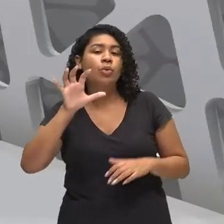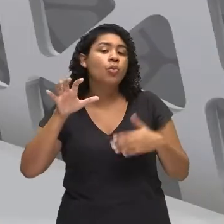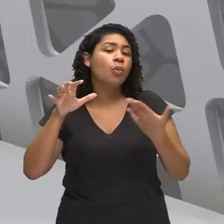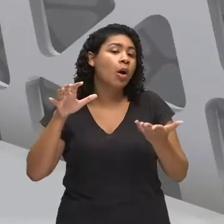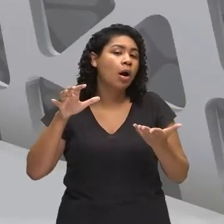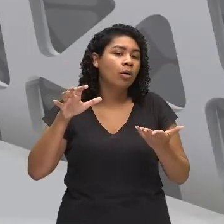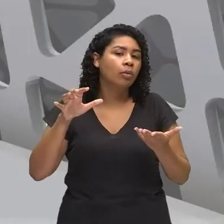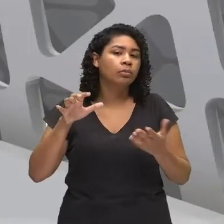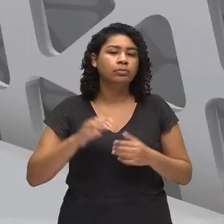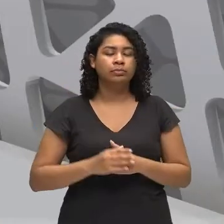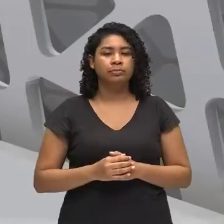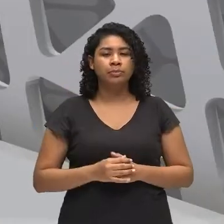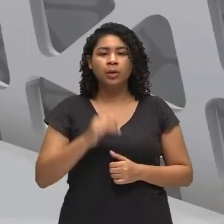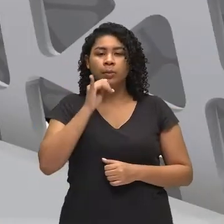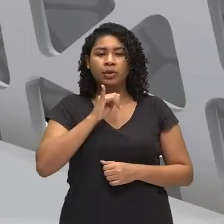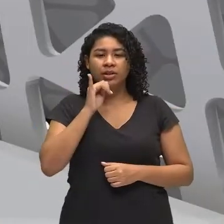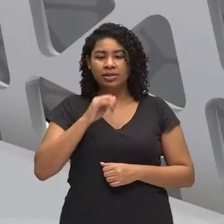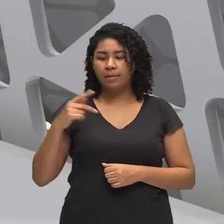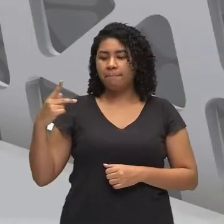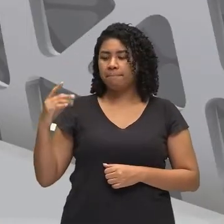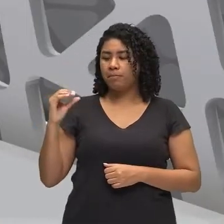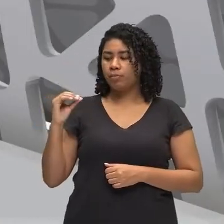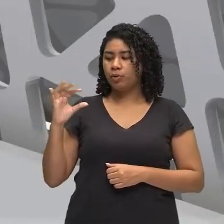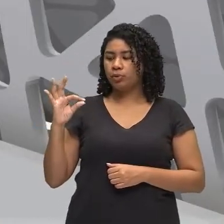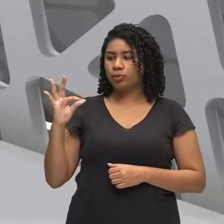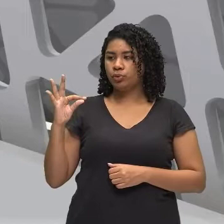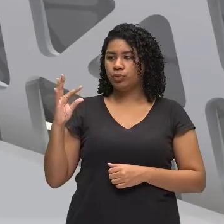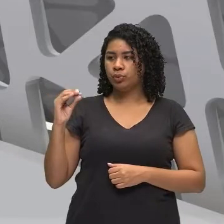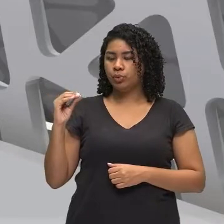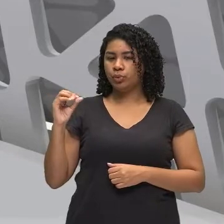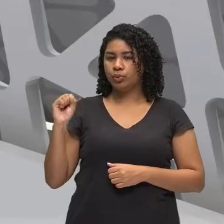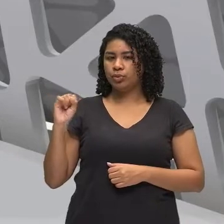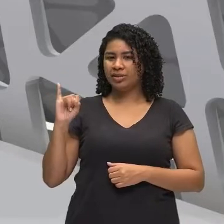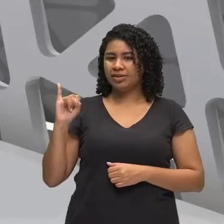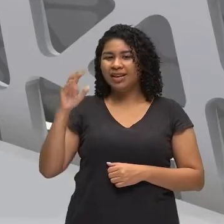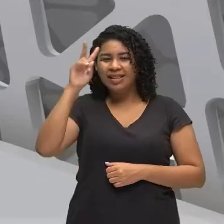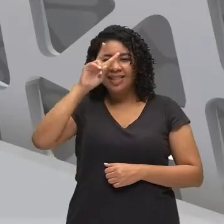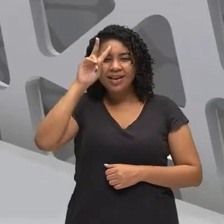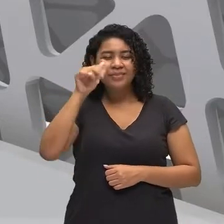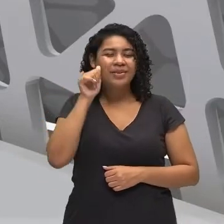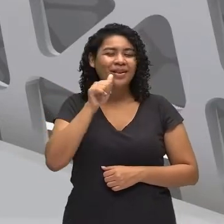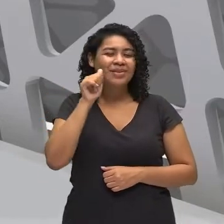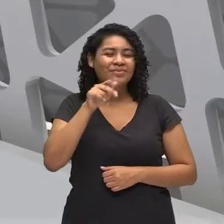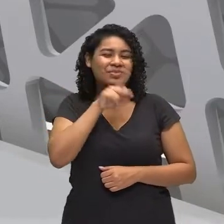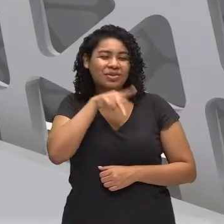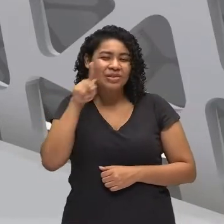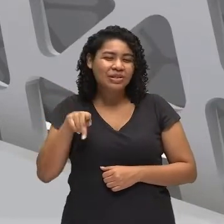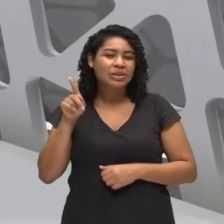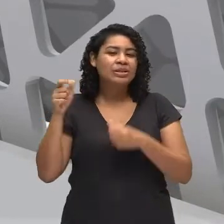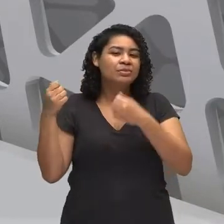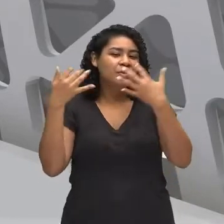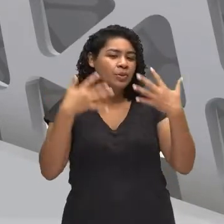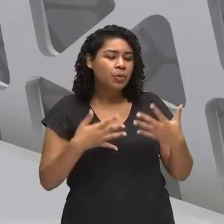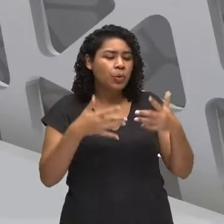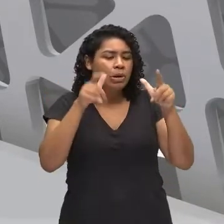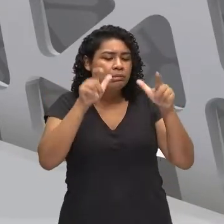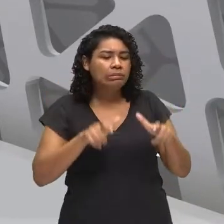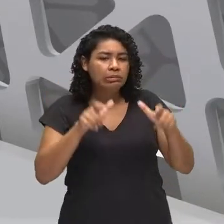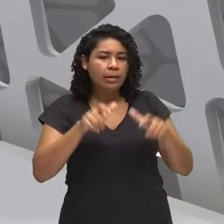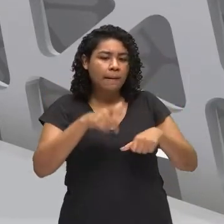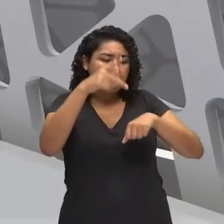região do Potosí, né? Lembra da professora Pet lá dentro da mina, mostrando o trabalho lá dos indígenas que passavam de semanas e